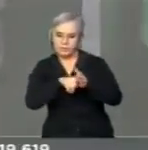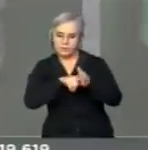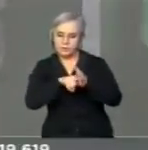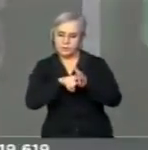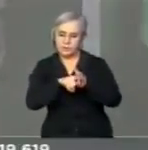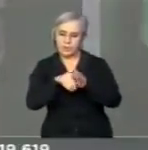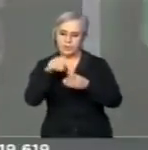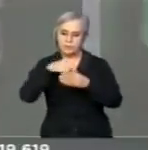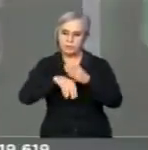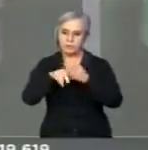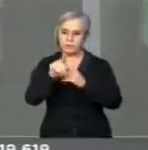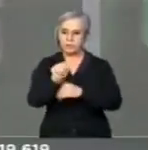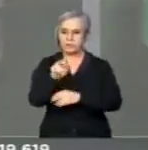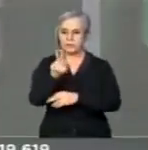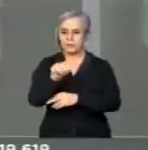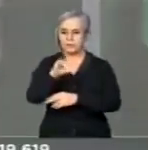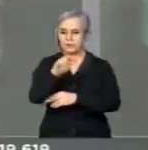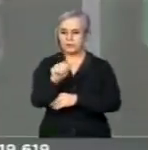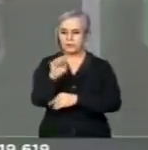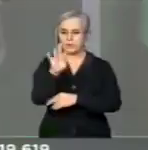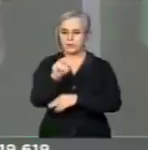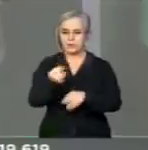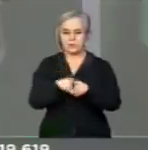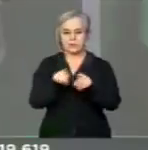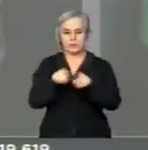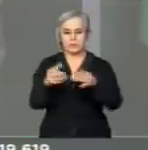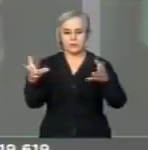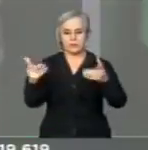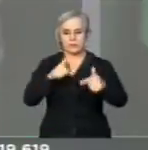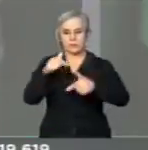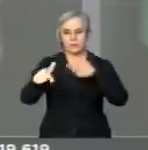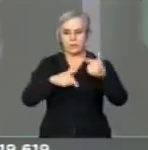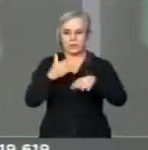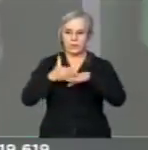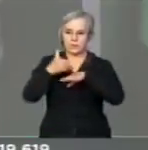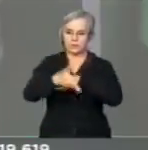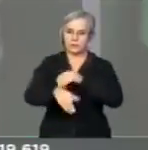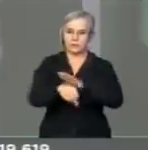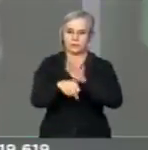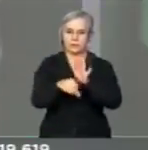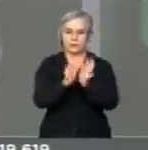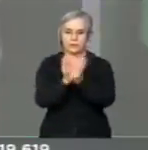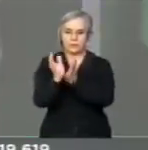da Operação Lava Jato e pela extraordinária participação das